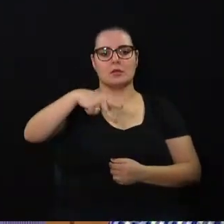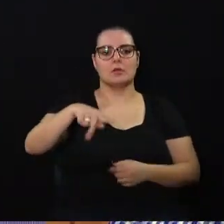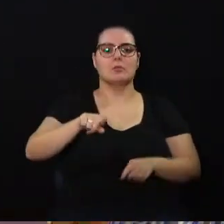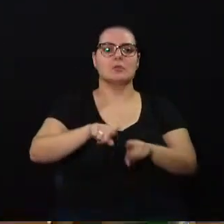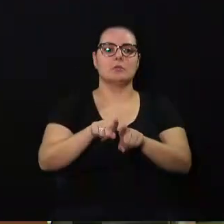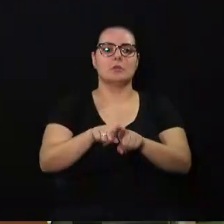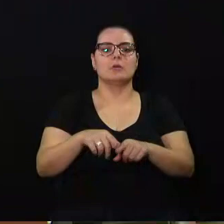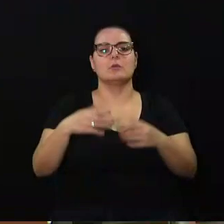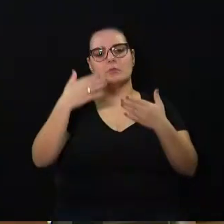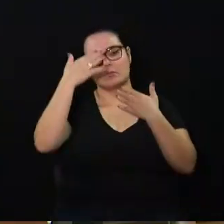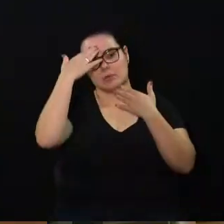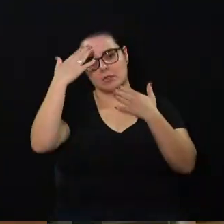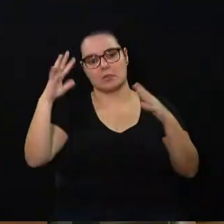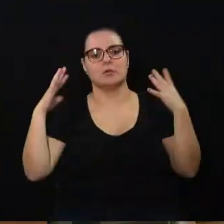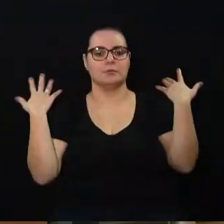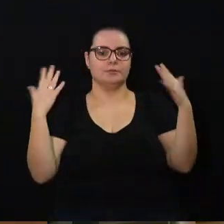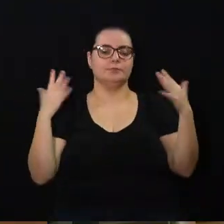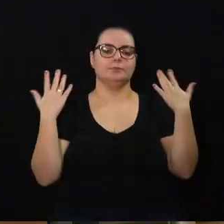obrigado